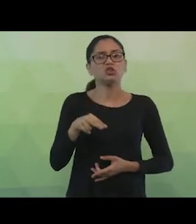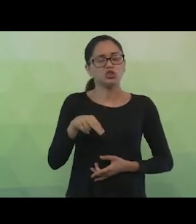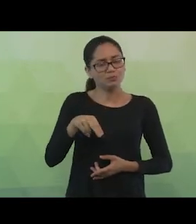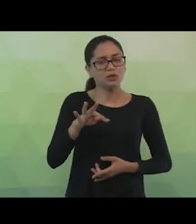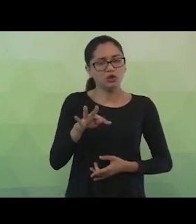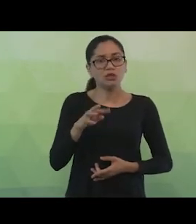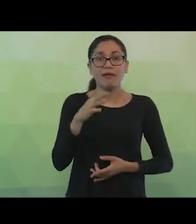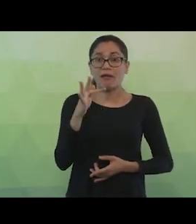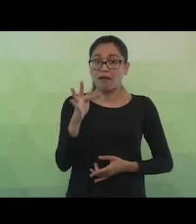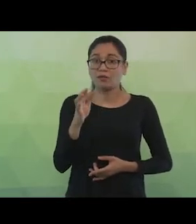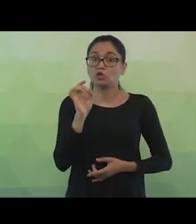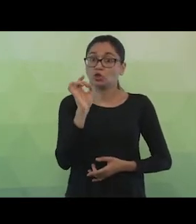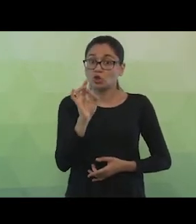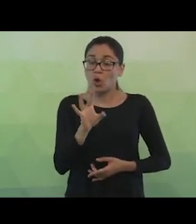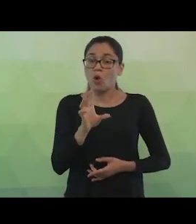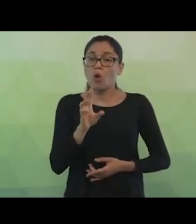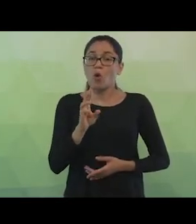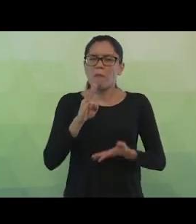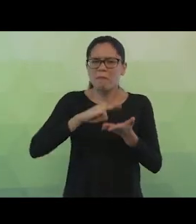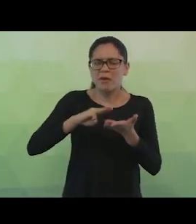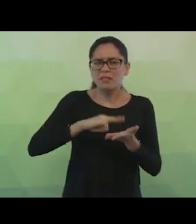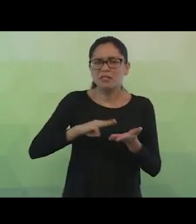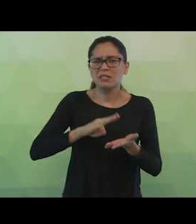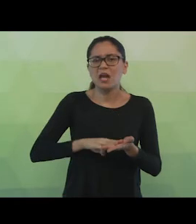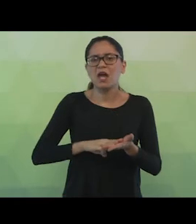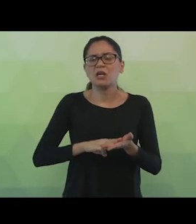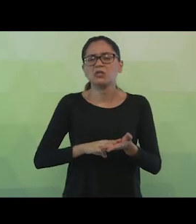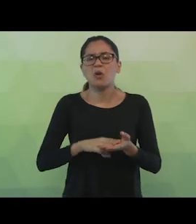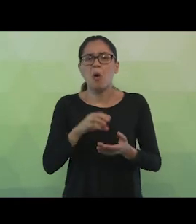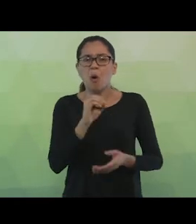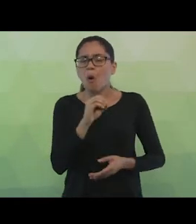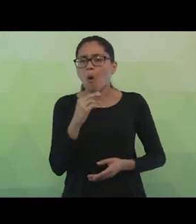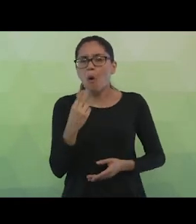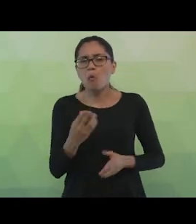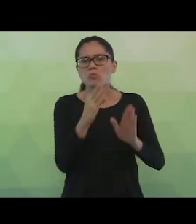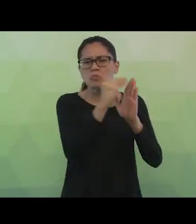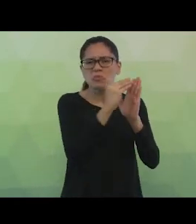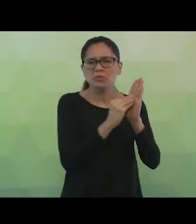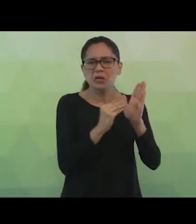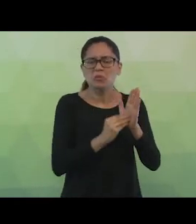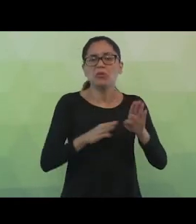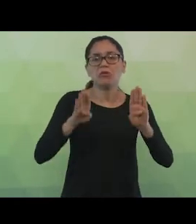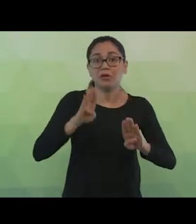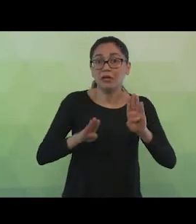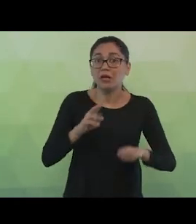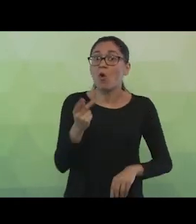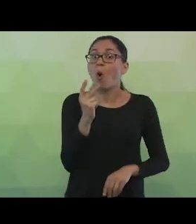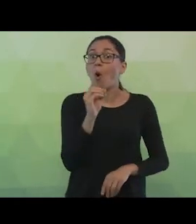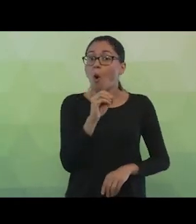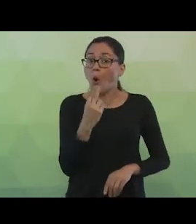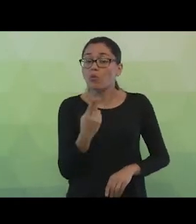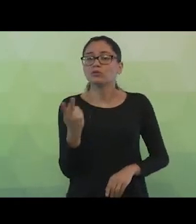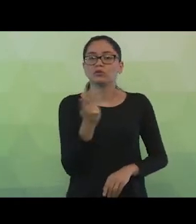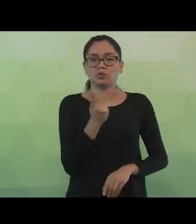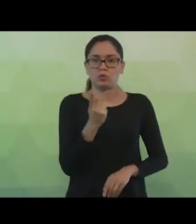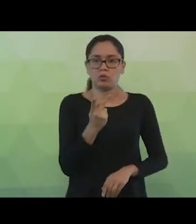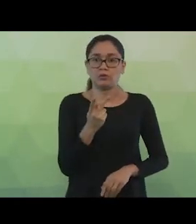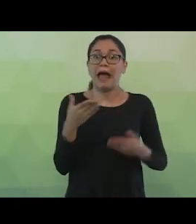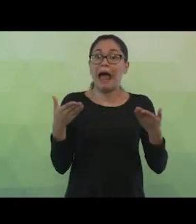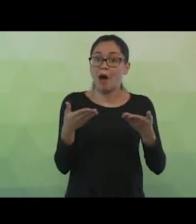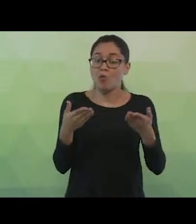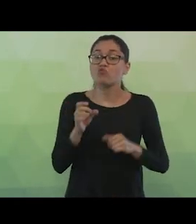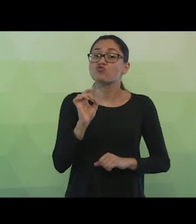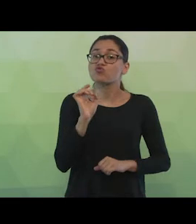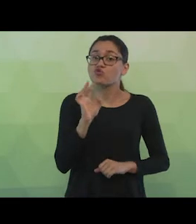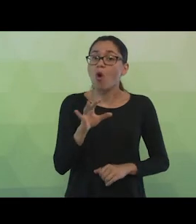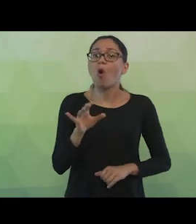mensagem, apenas o conteúdo de alguma variável ou a combinação de ambos. No momento, iremos apenas passar